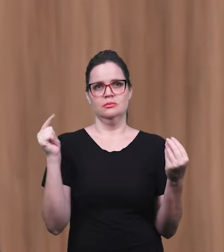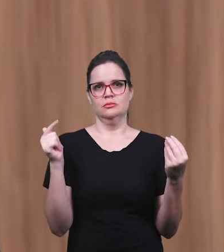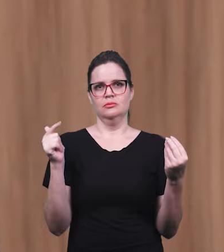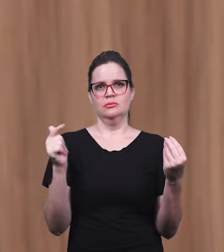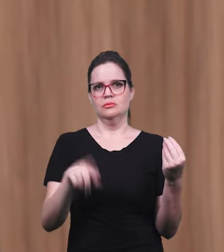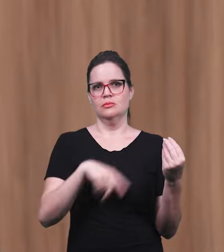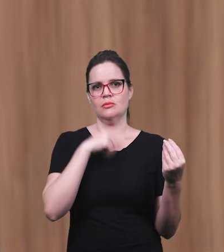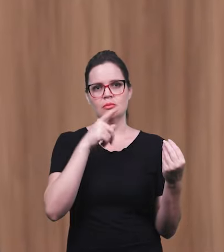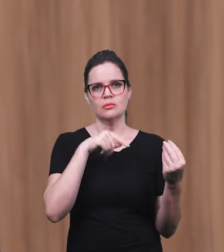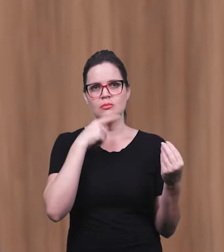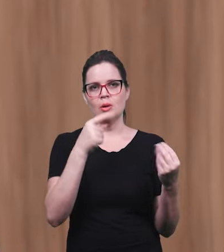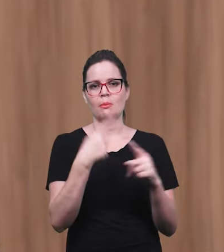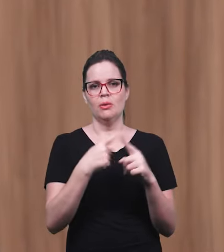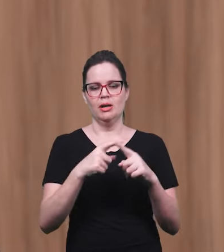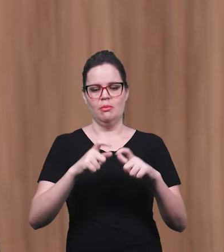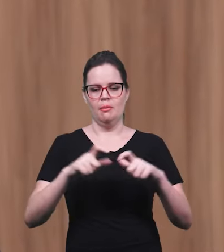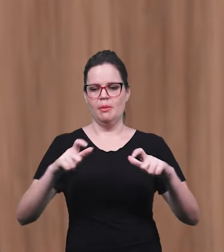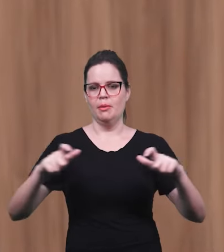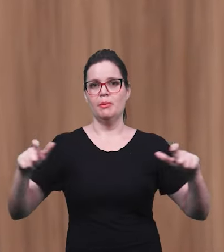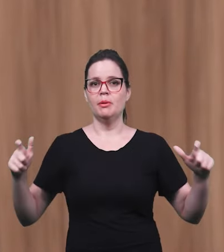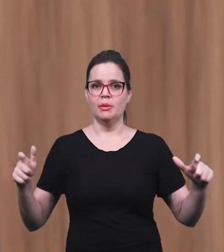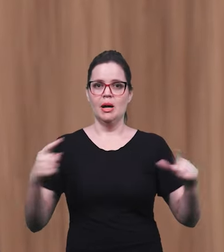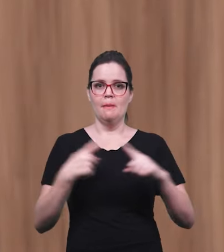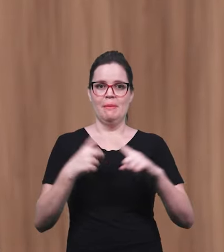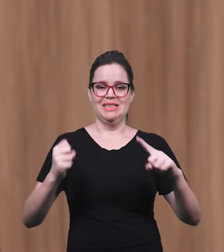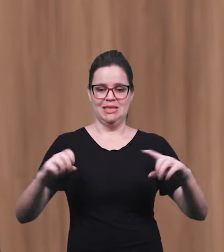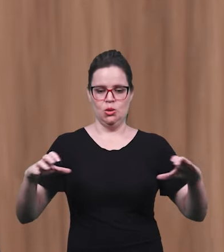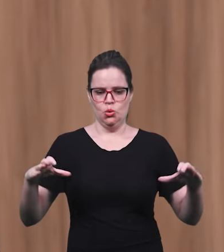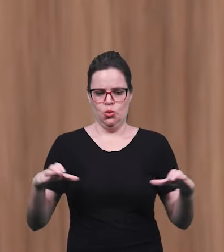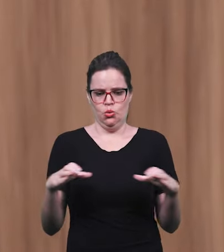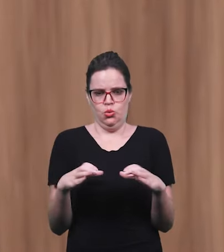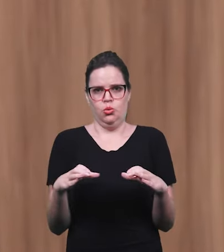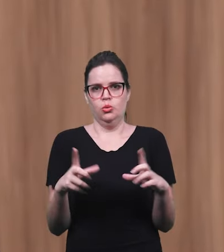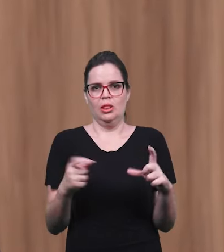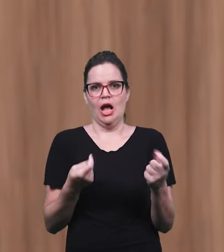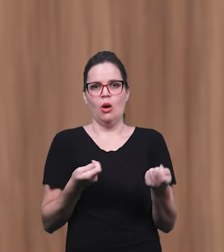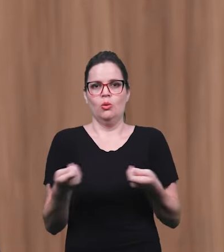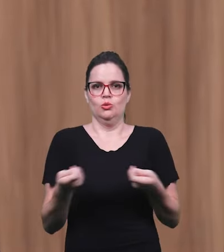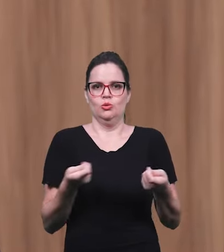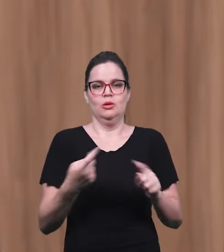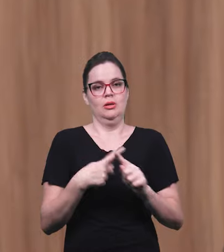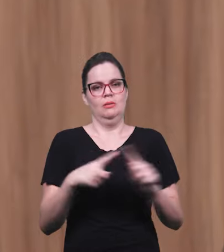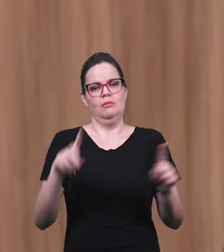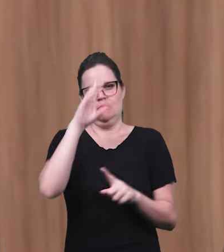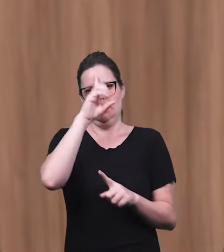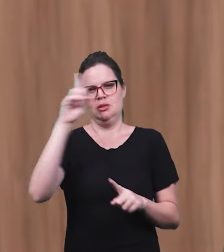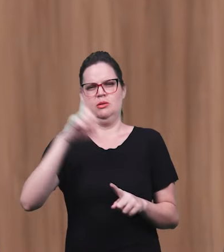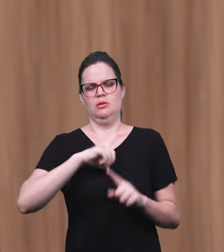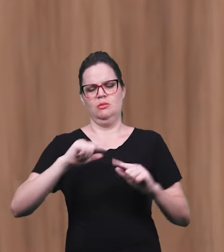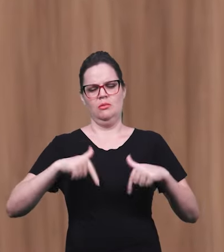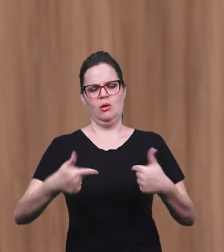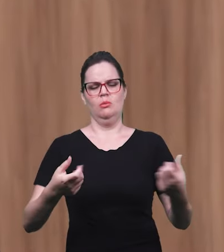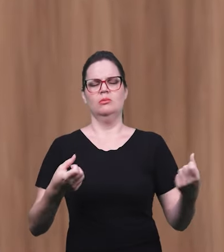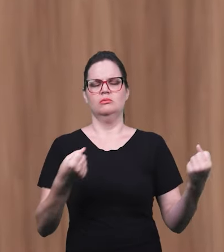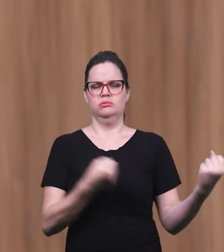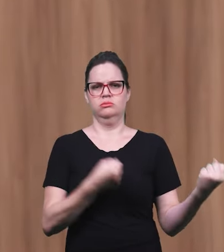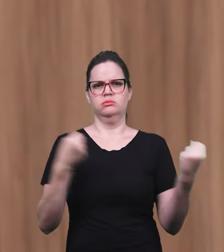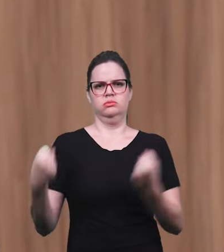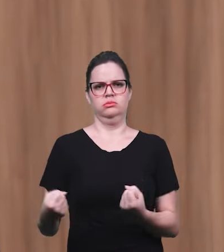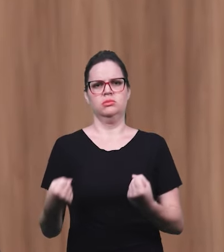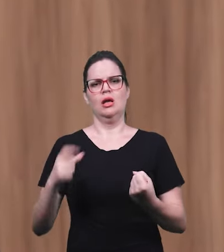de se converter. Mas a obra que Deus tem feito na vida do homem é uma obra perfeita, que ela tende o quê? A uma